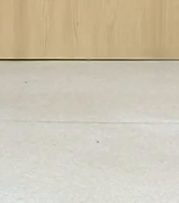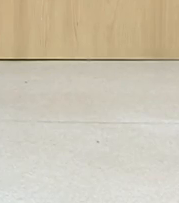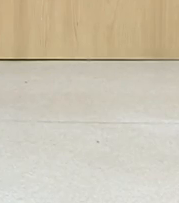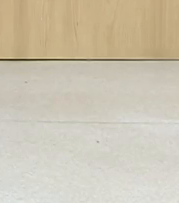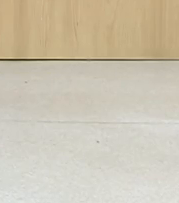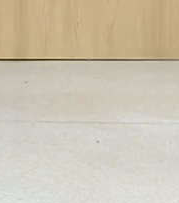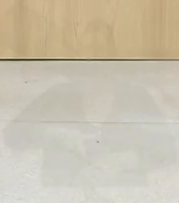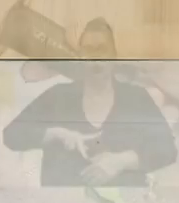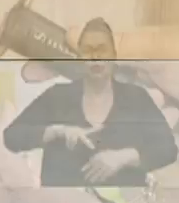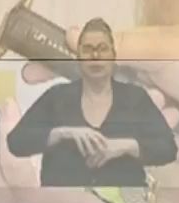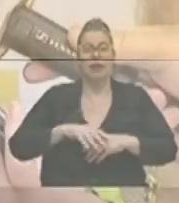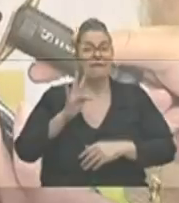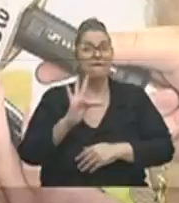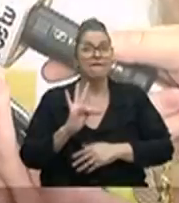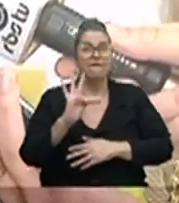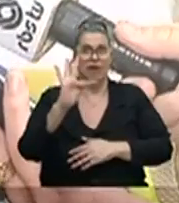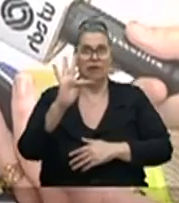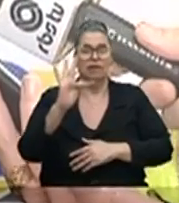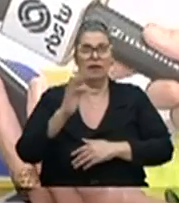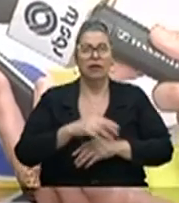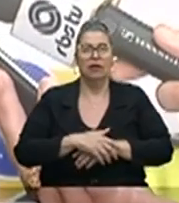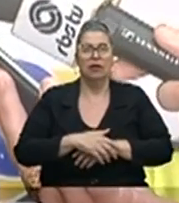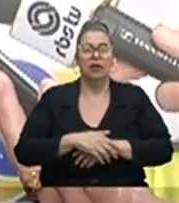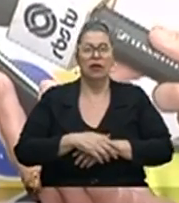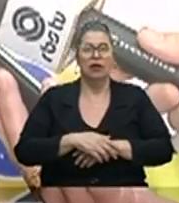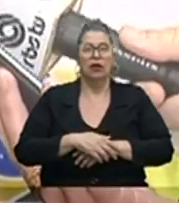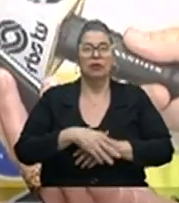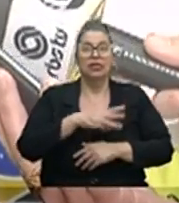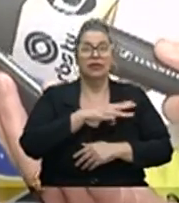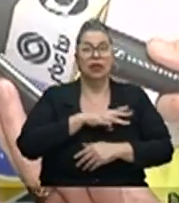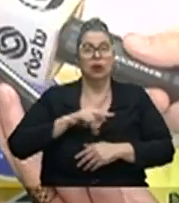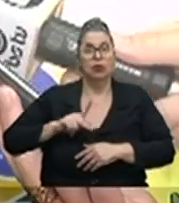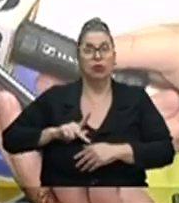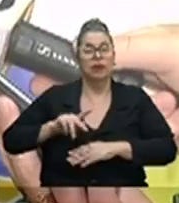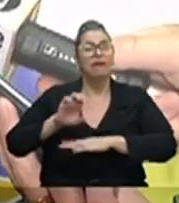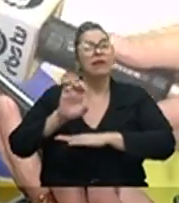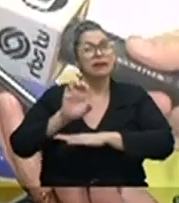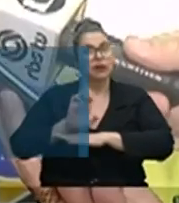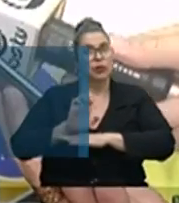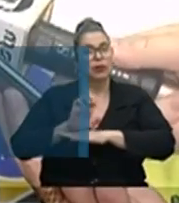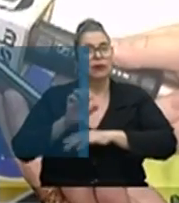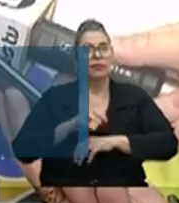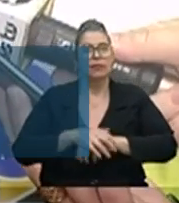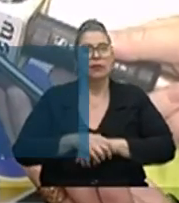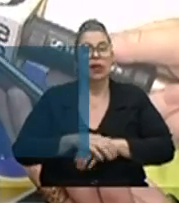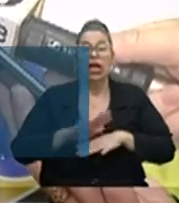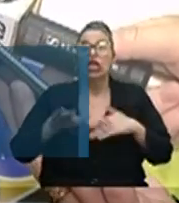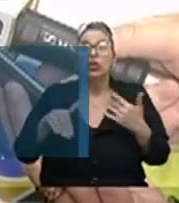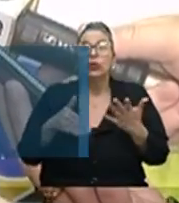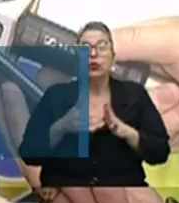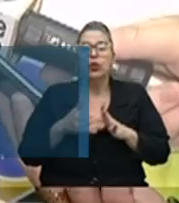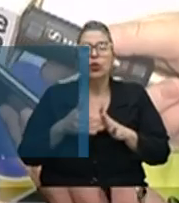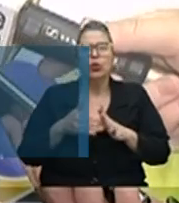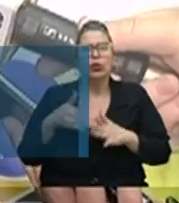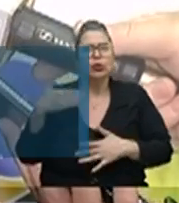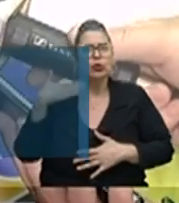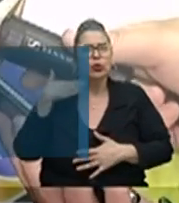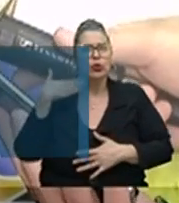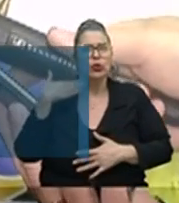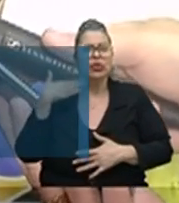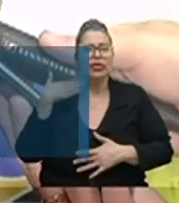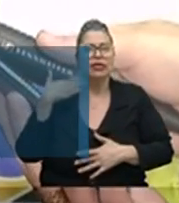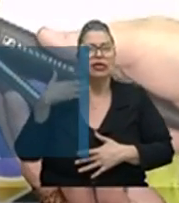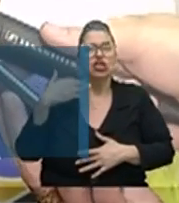Público Federal e ao Ministério Público Estadual, a todos os juízes